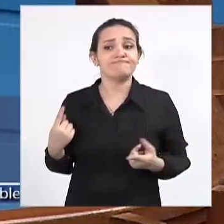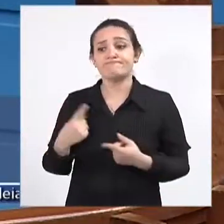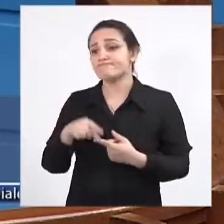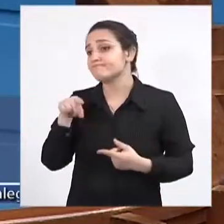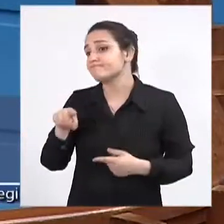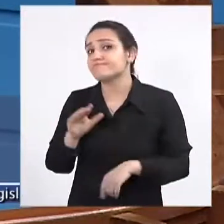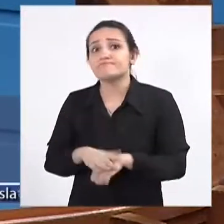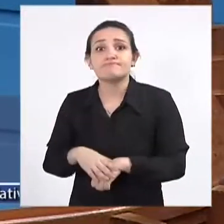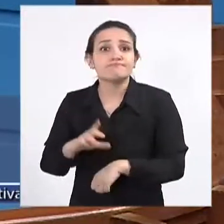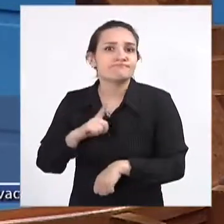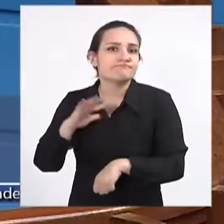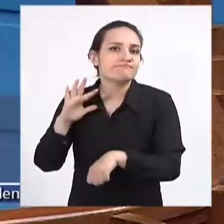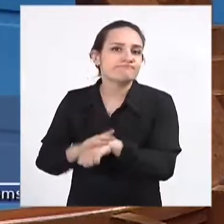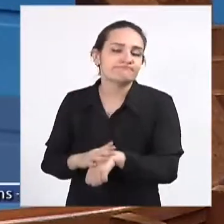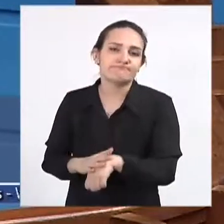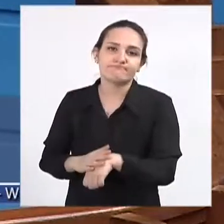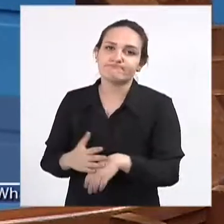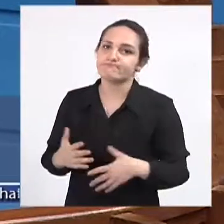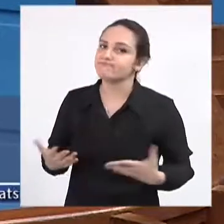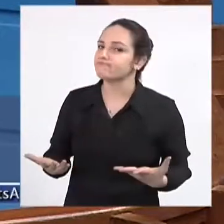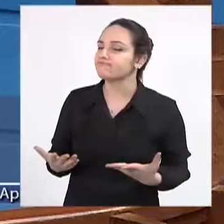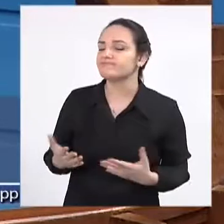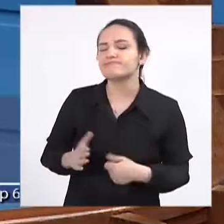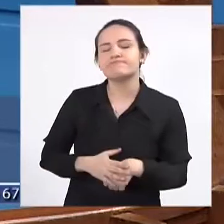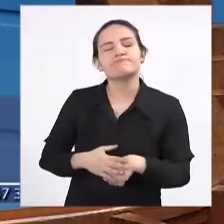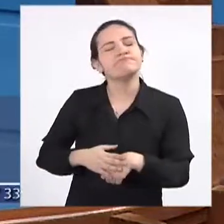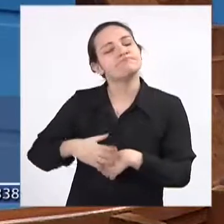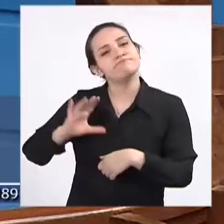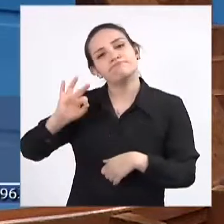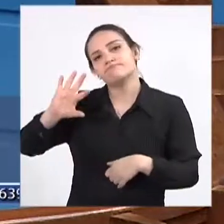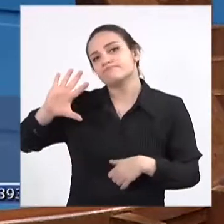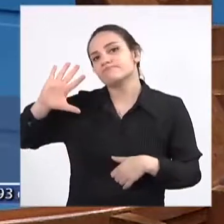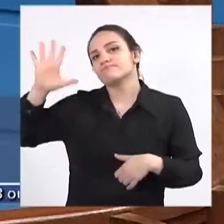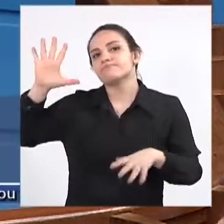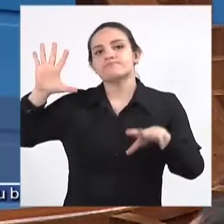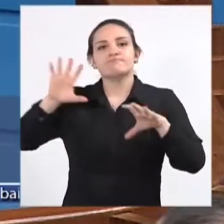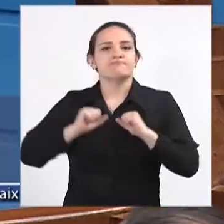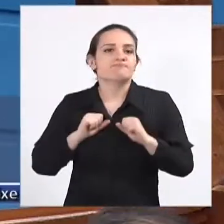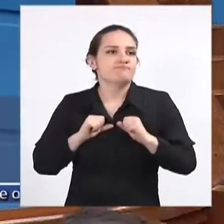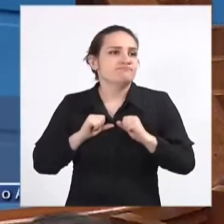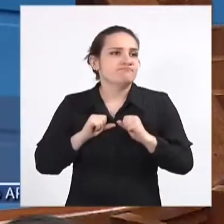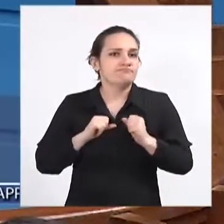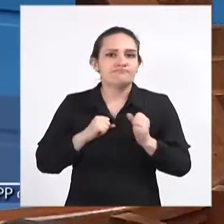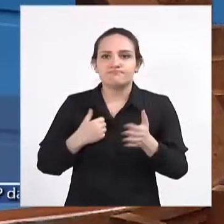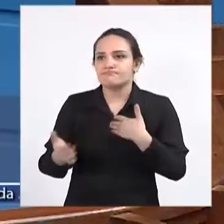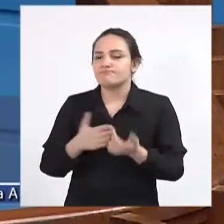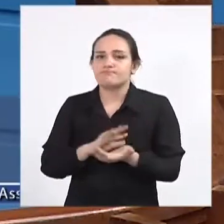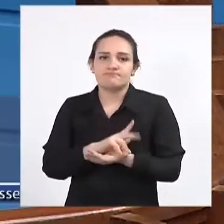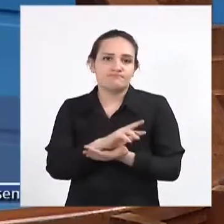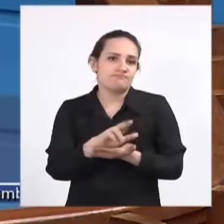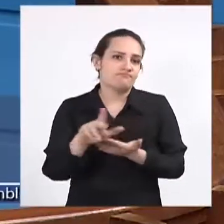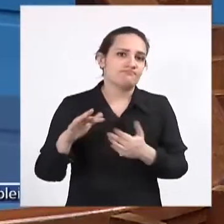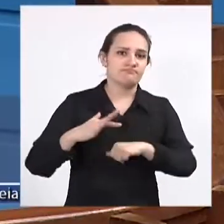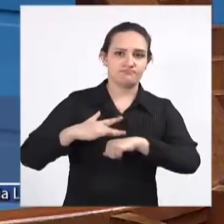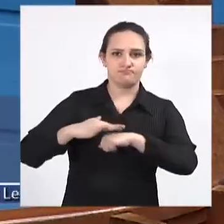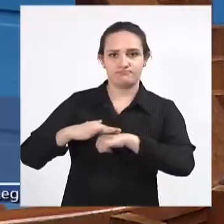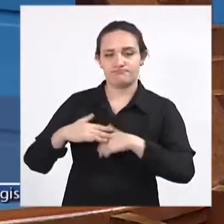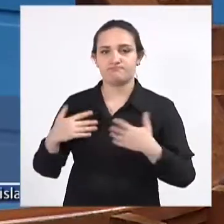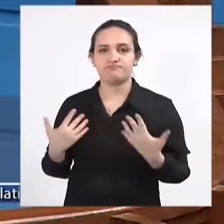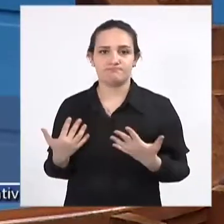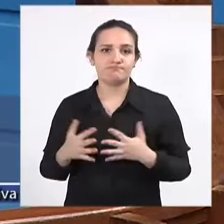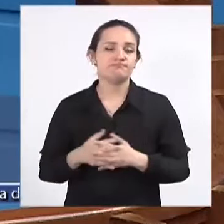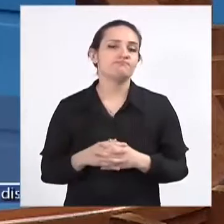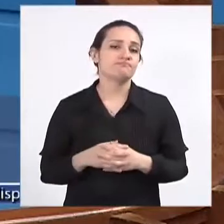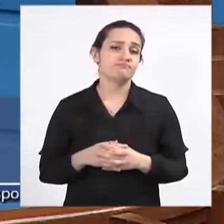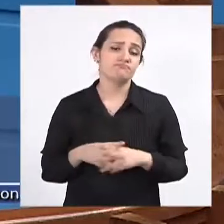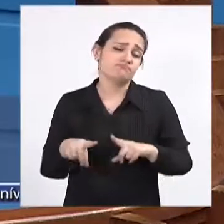mais enfermidades têm, são mais suscetíveis aos mais diversos tipos de doenças e são meio